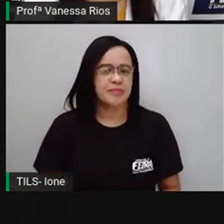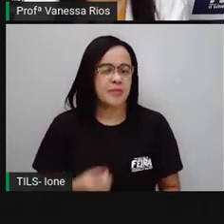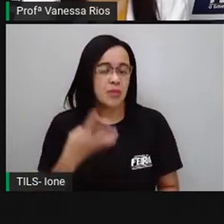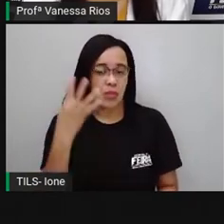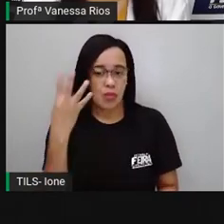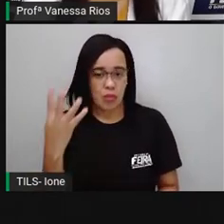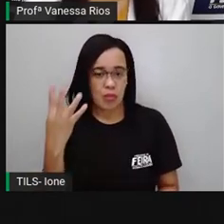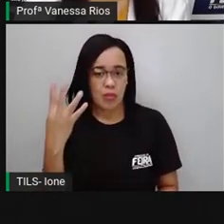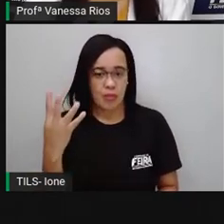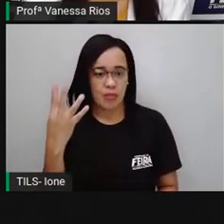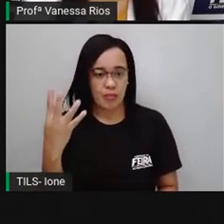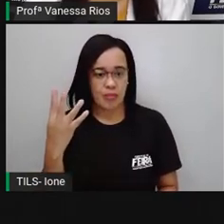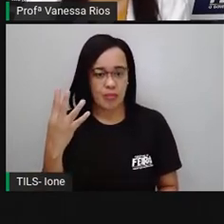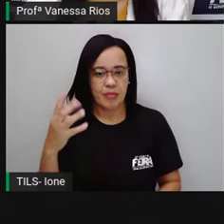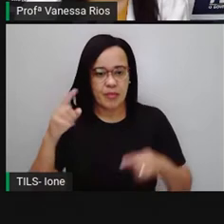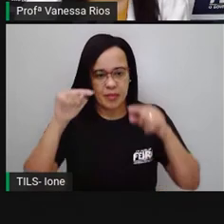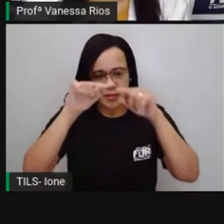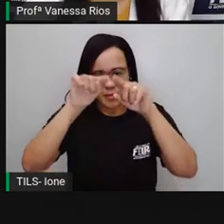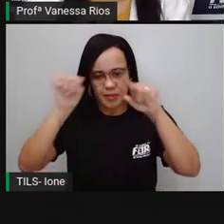quadrados.